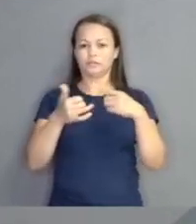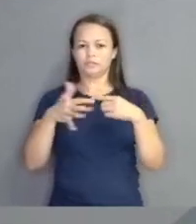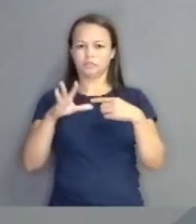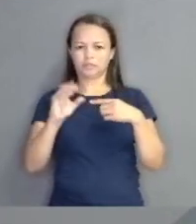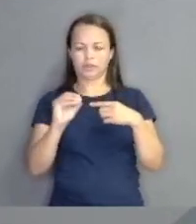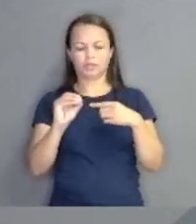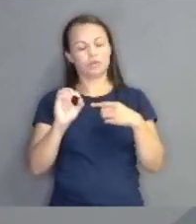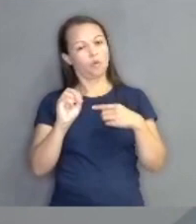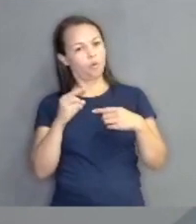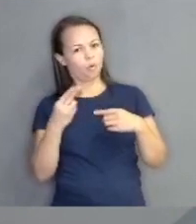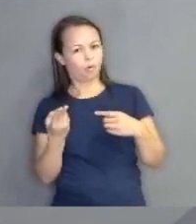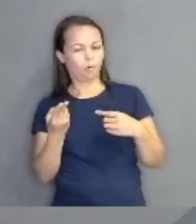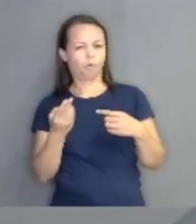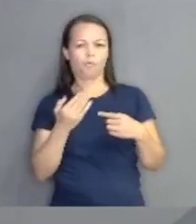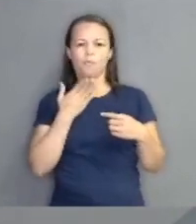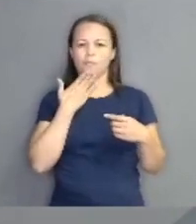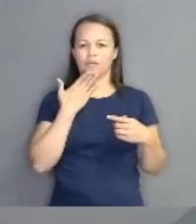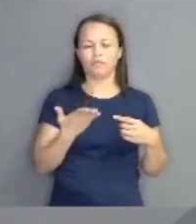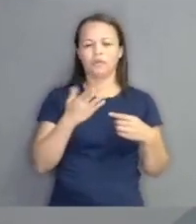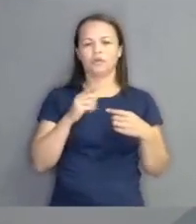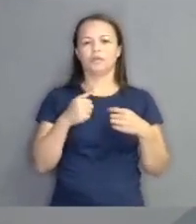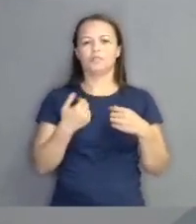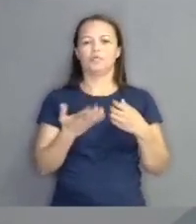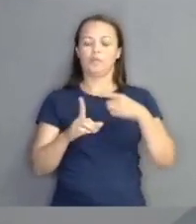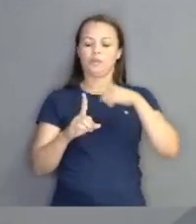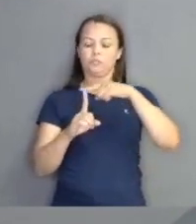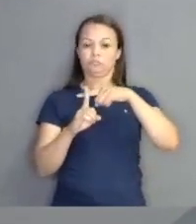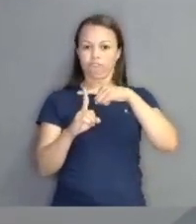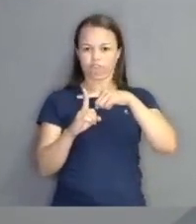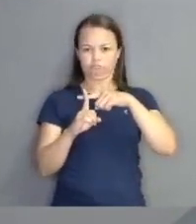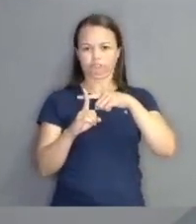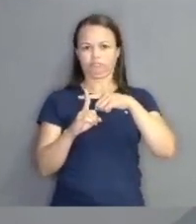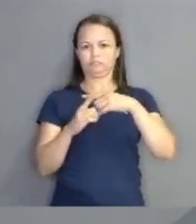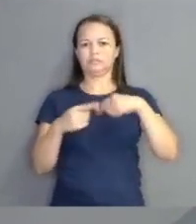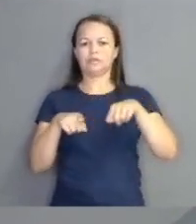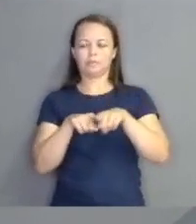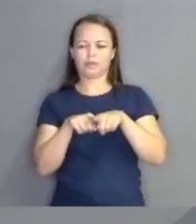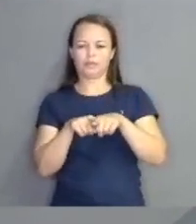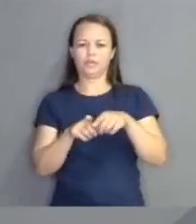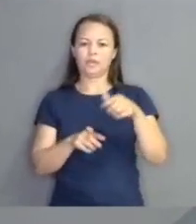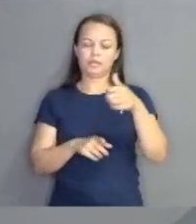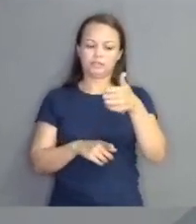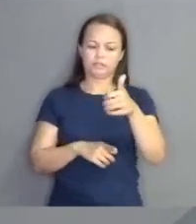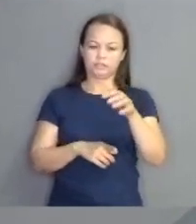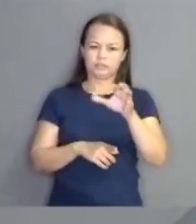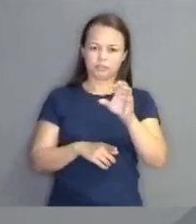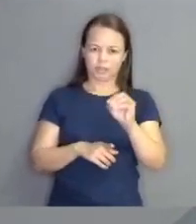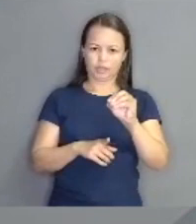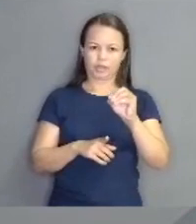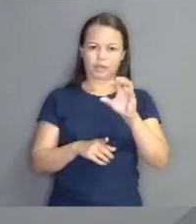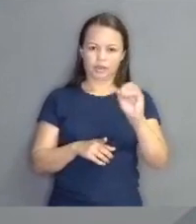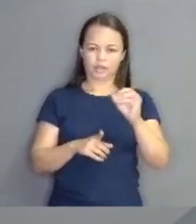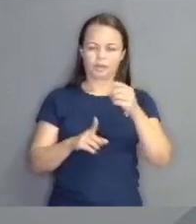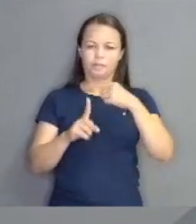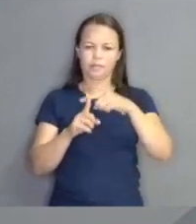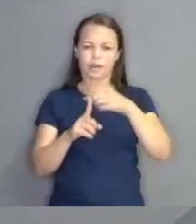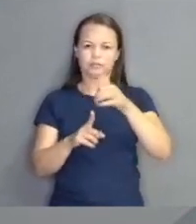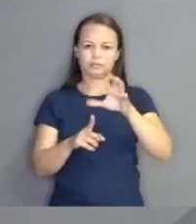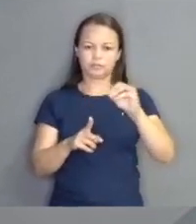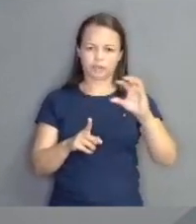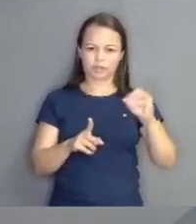se preferir, por meio de adição também, ó, 100 mais 100 mais 100 mais